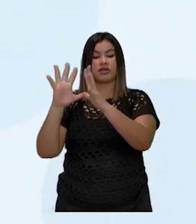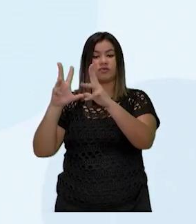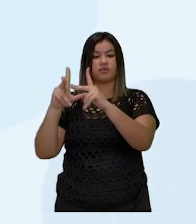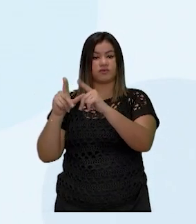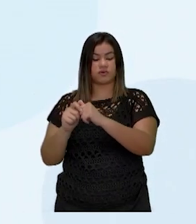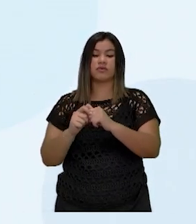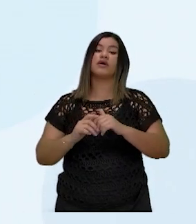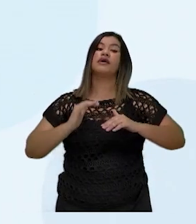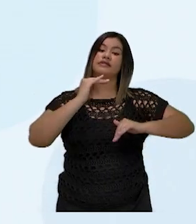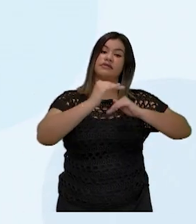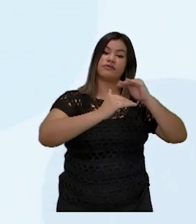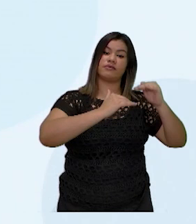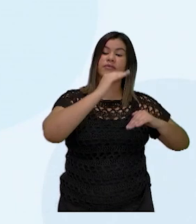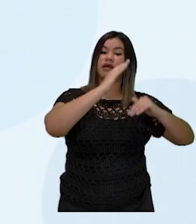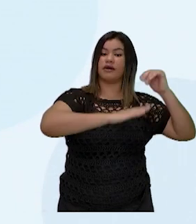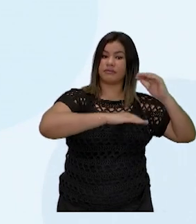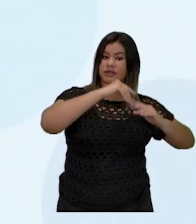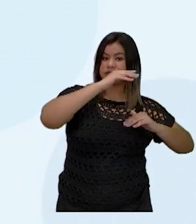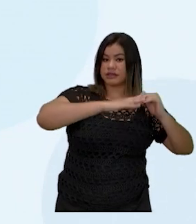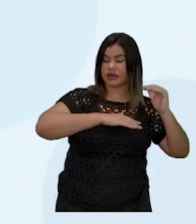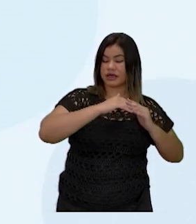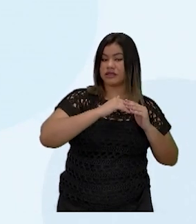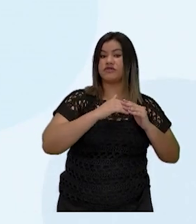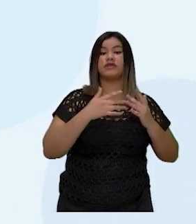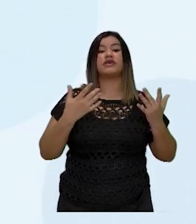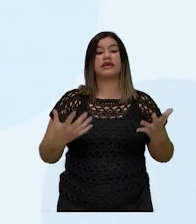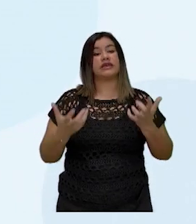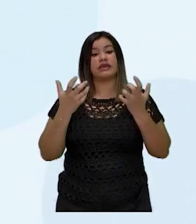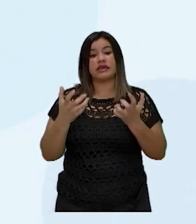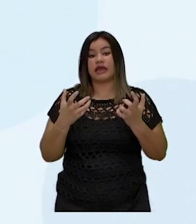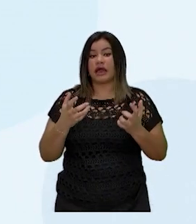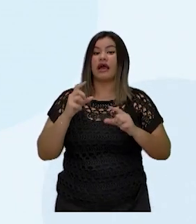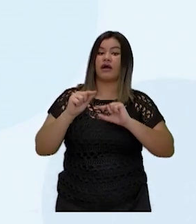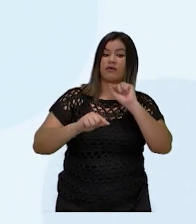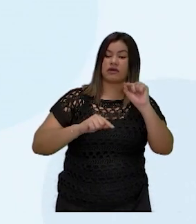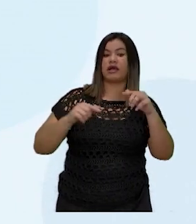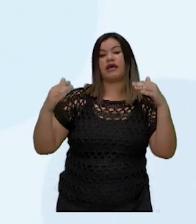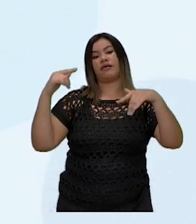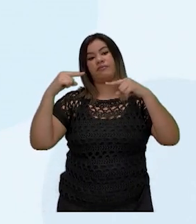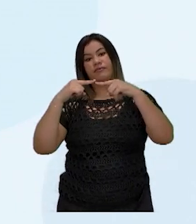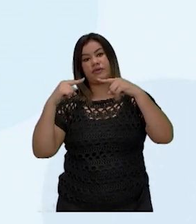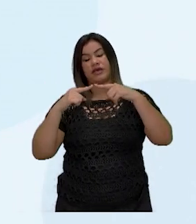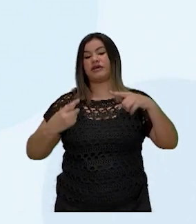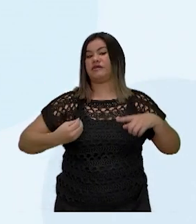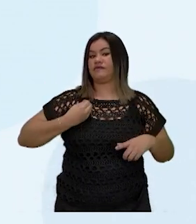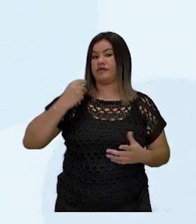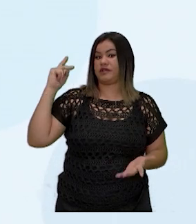profissões mais recentes que usam a física e a matemática.